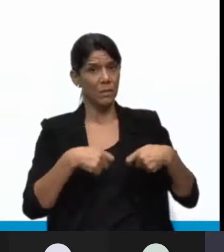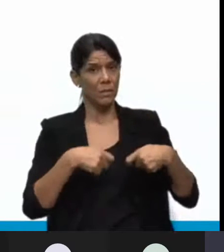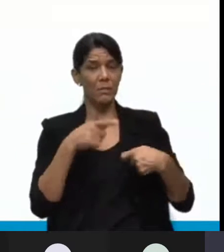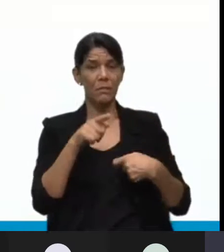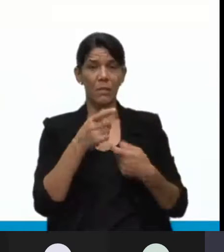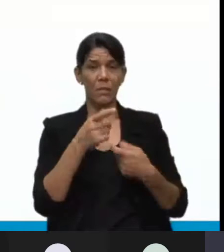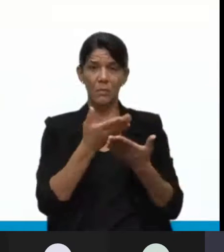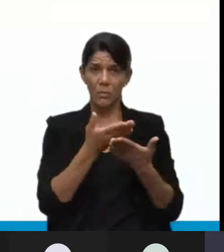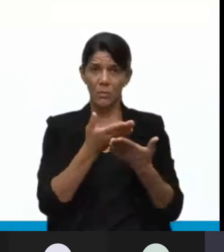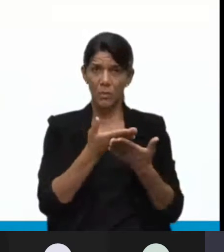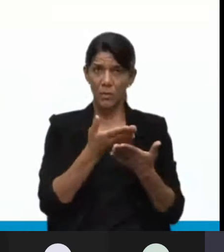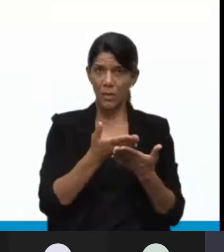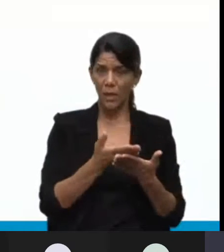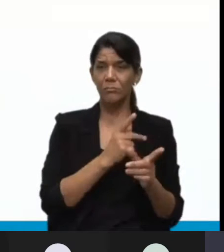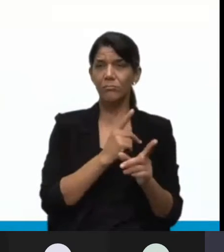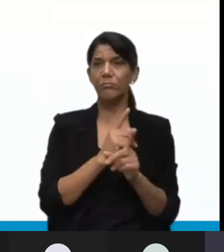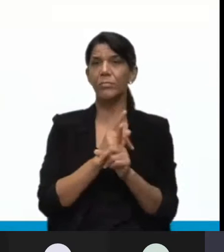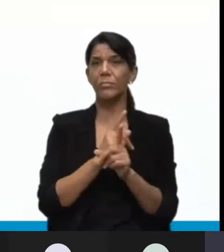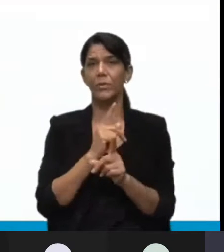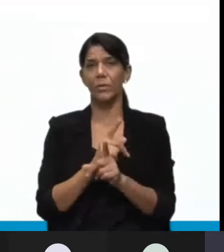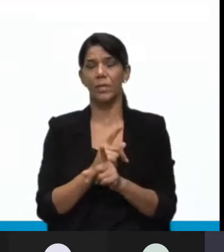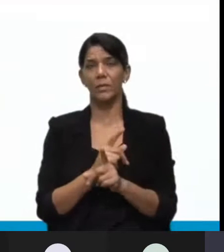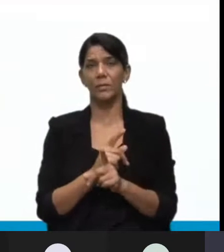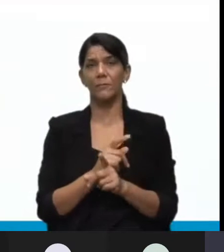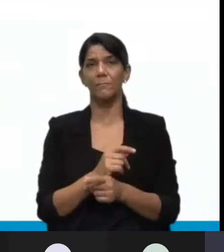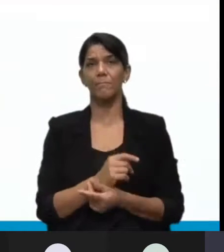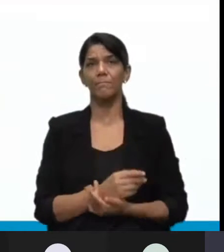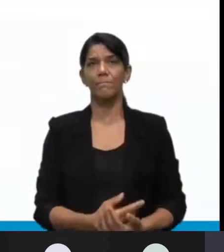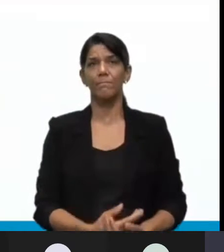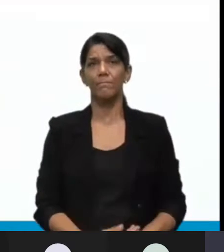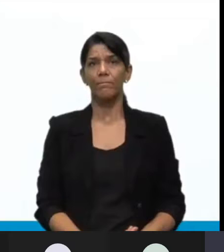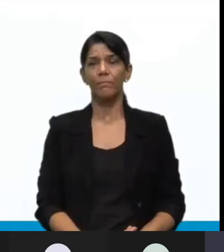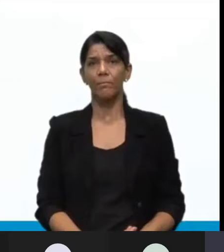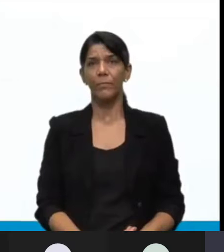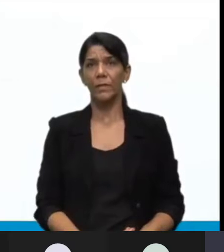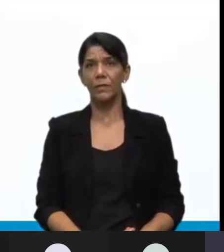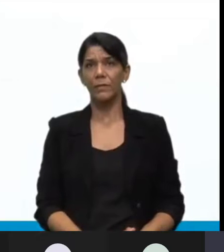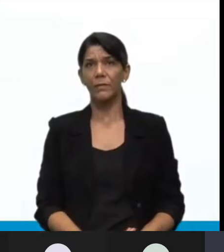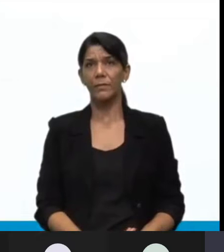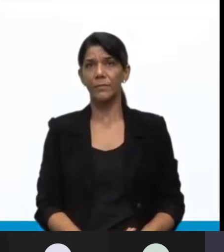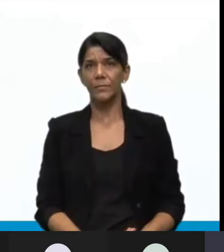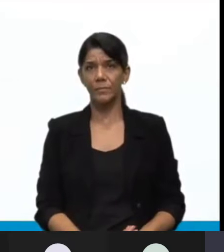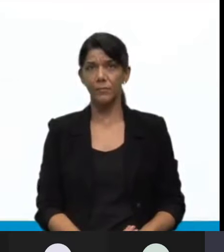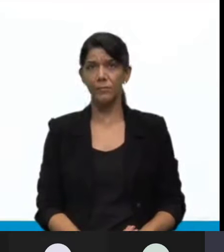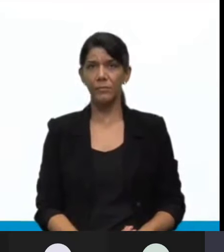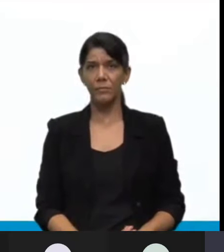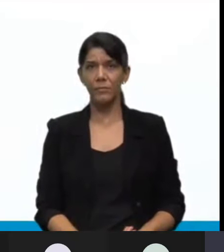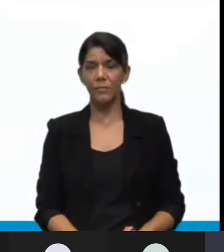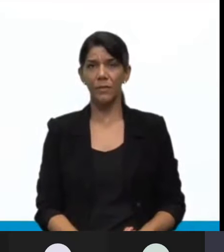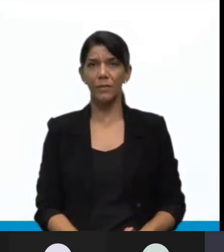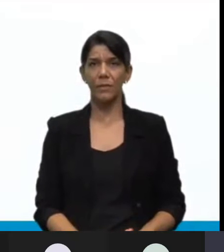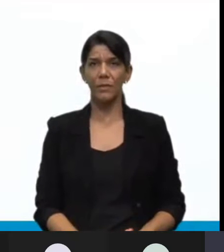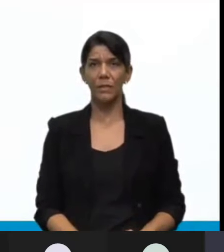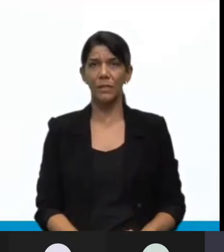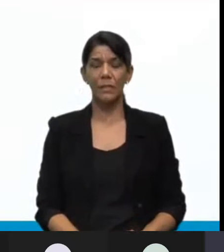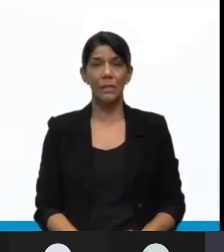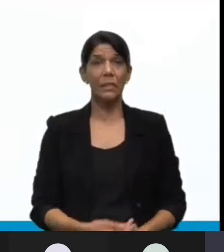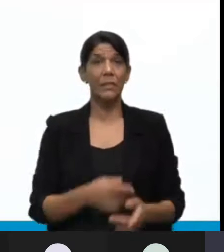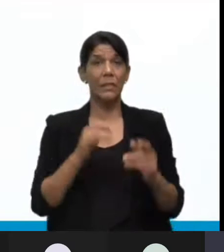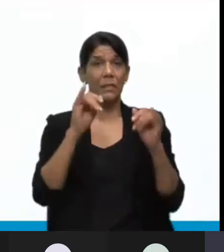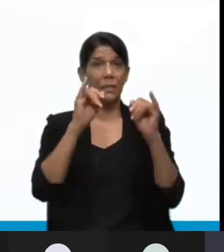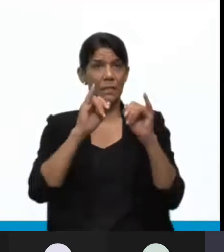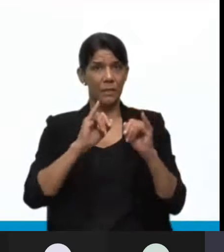ser aí identificados nas peças anatômicas. Nós também vamos observar, né? Nessa figura a gente consegue